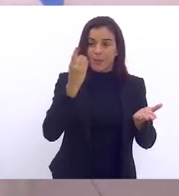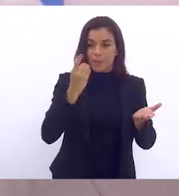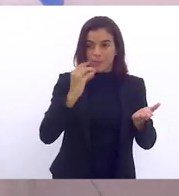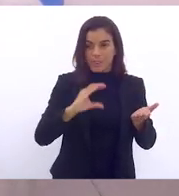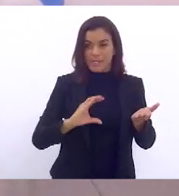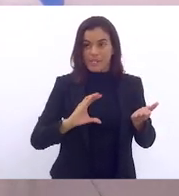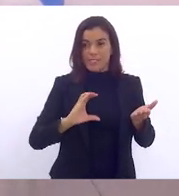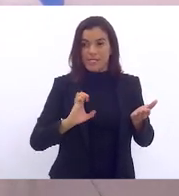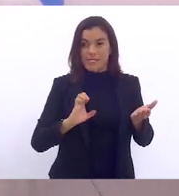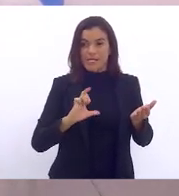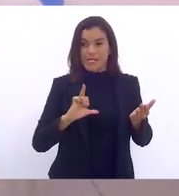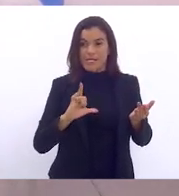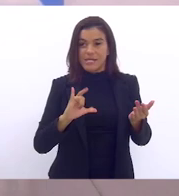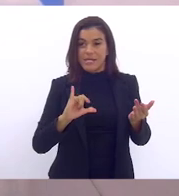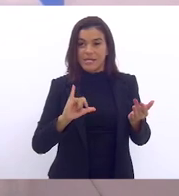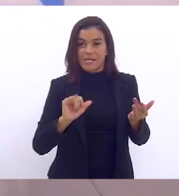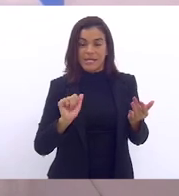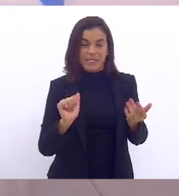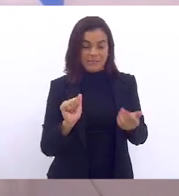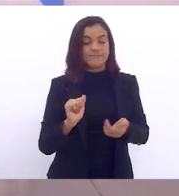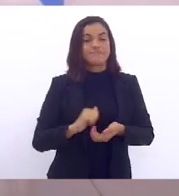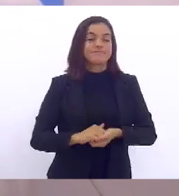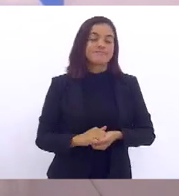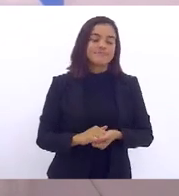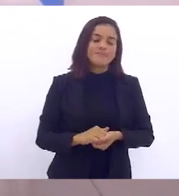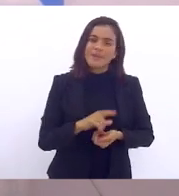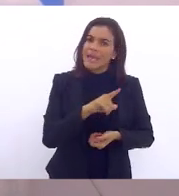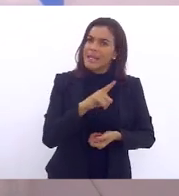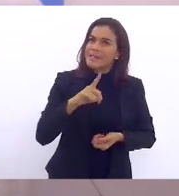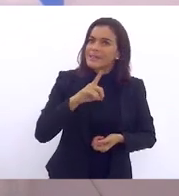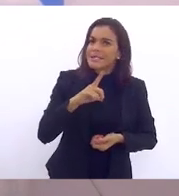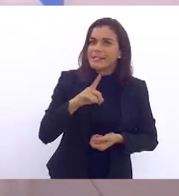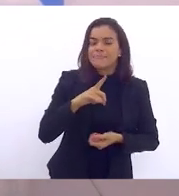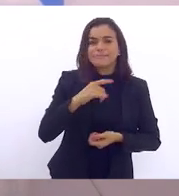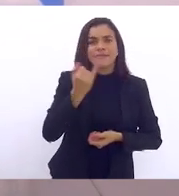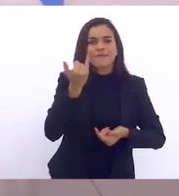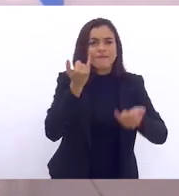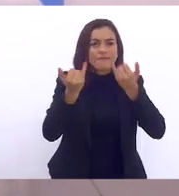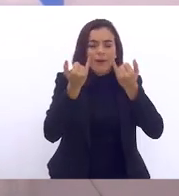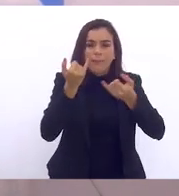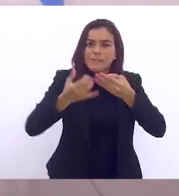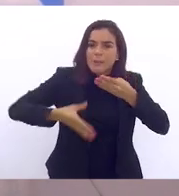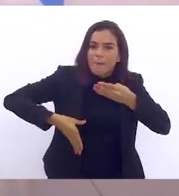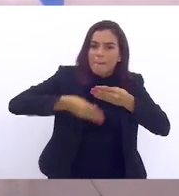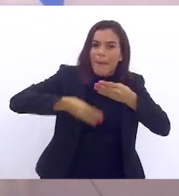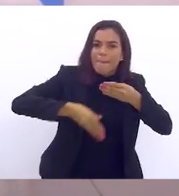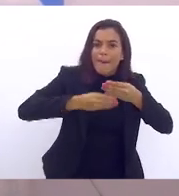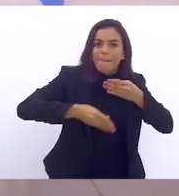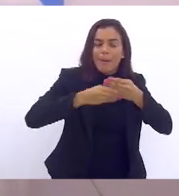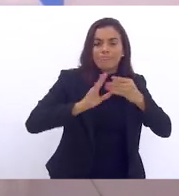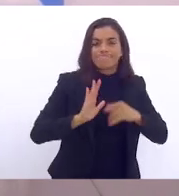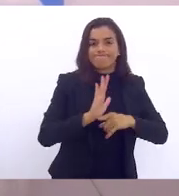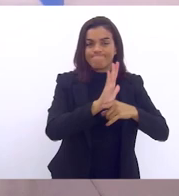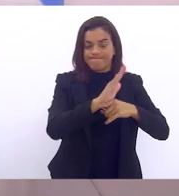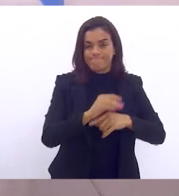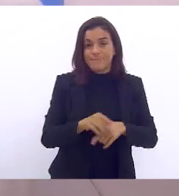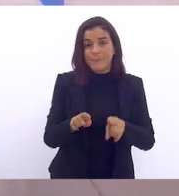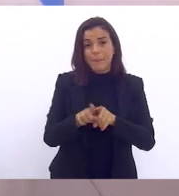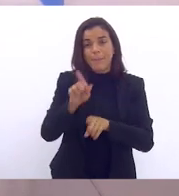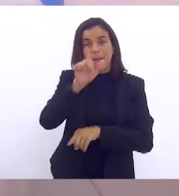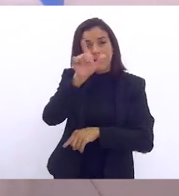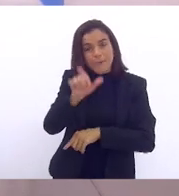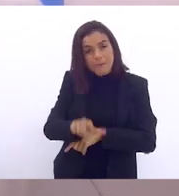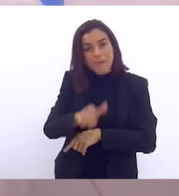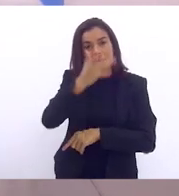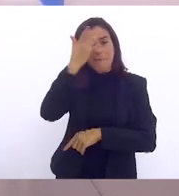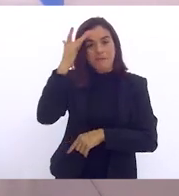pessoa que tem muito a acrescentar com relação a essa a essa audiência pública além de ser uma pessoa de